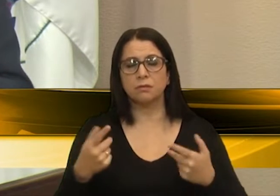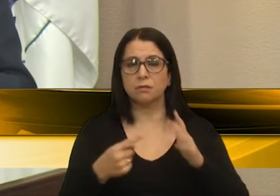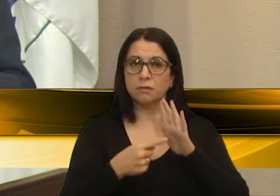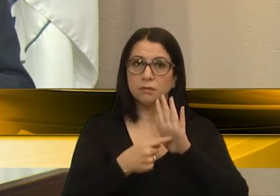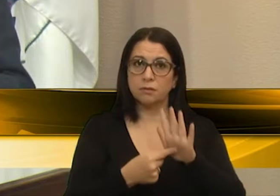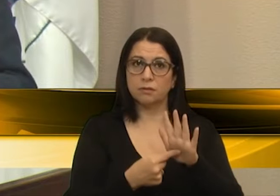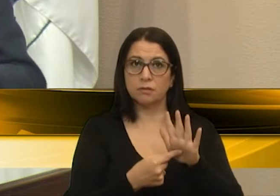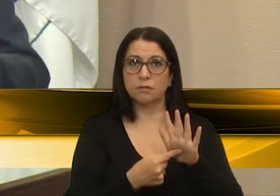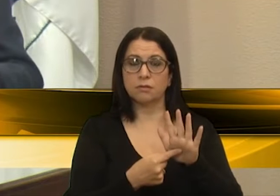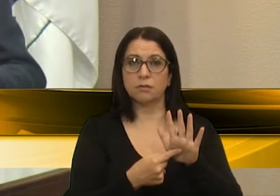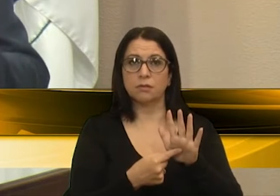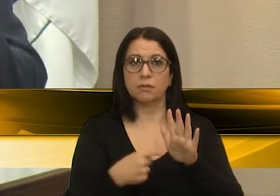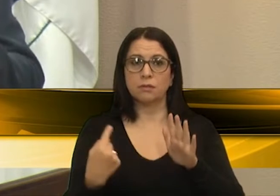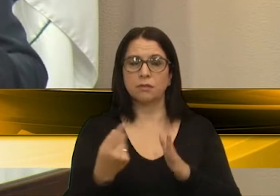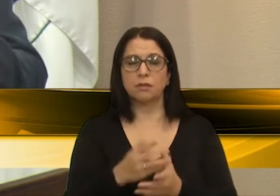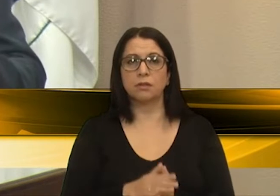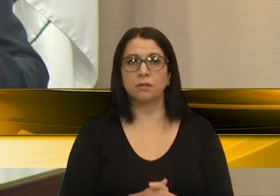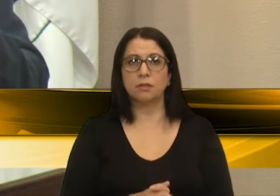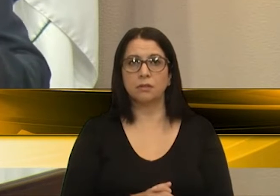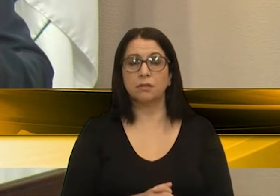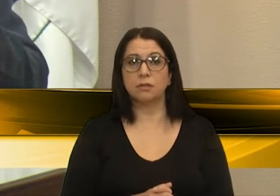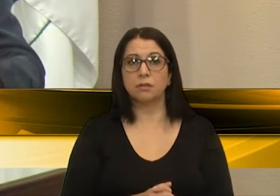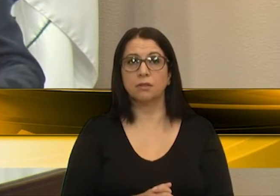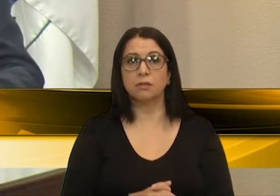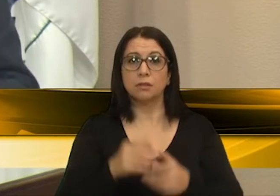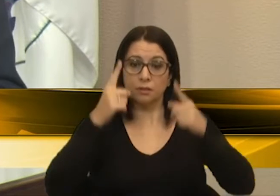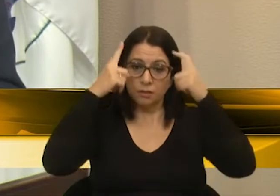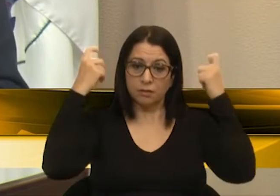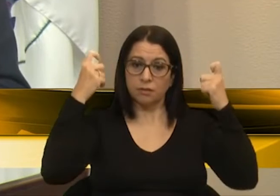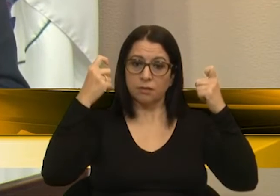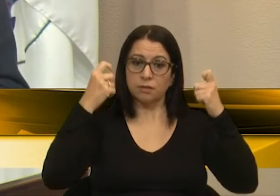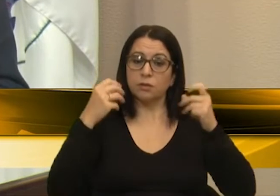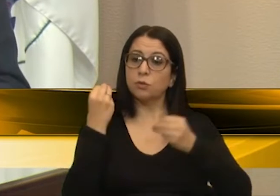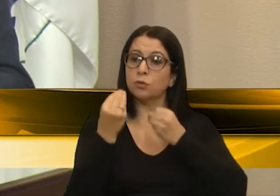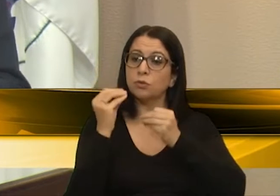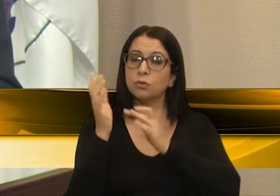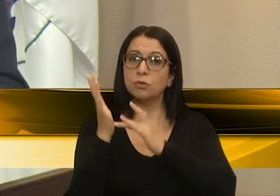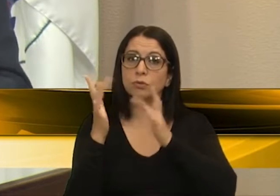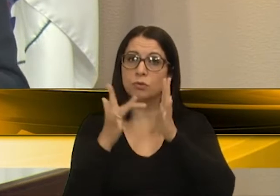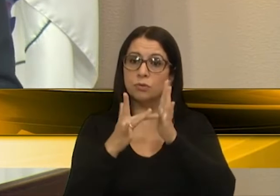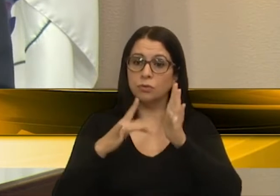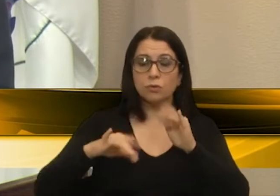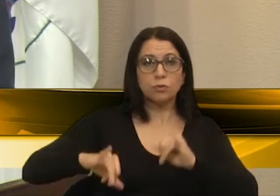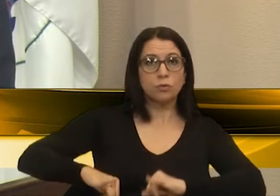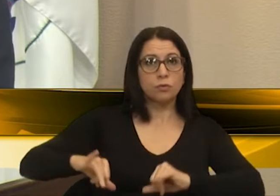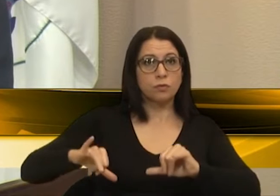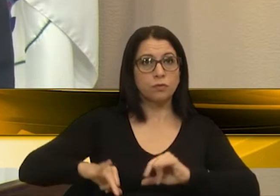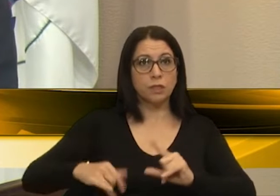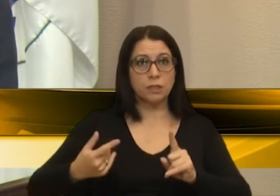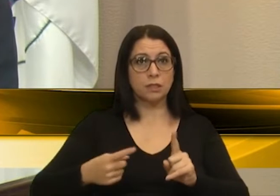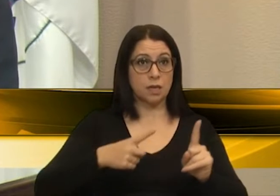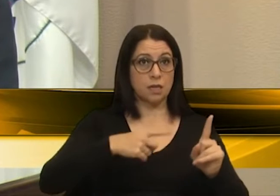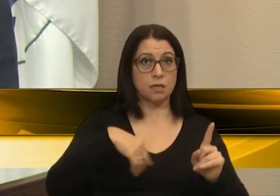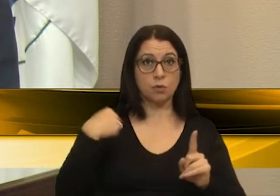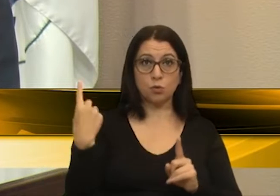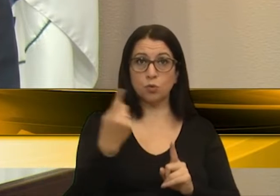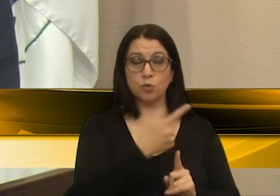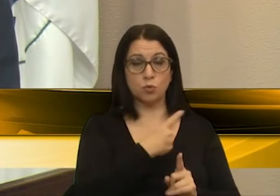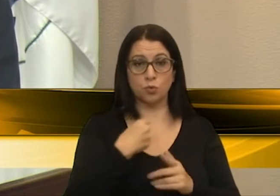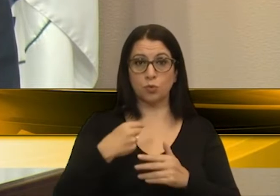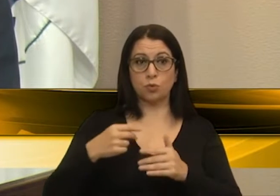aparece no caminho de violência que Jesus sofreu as cruzes e as violências que os nossos